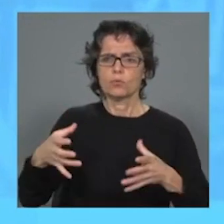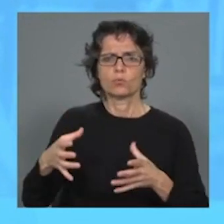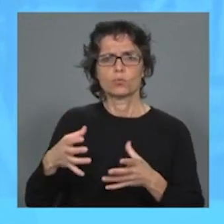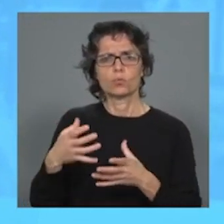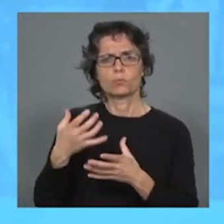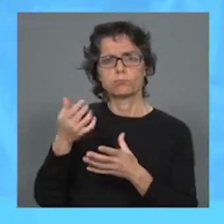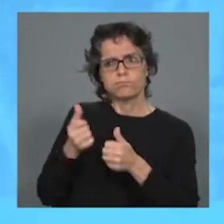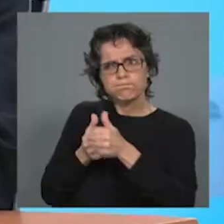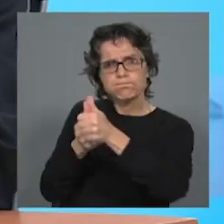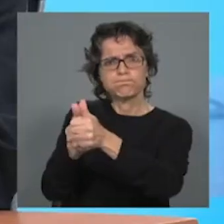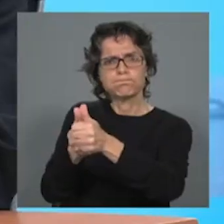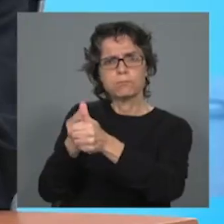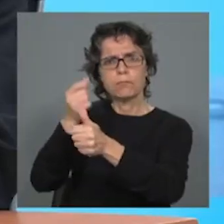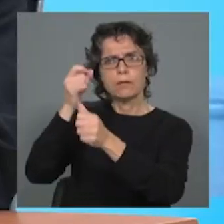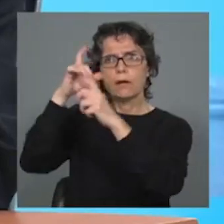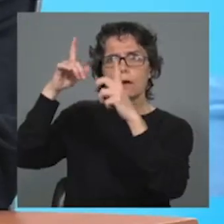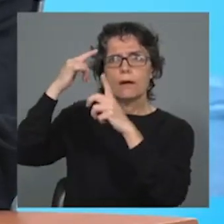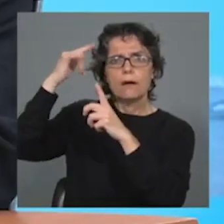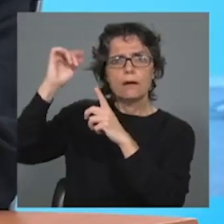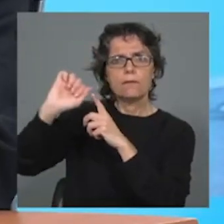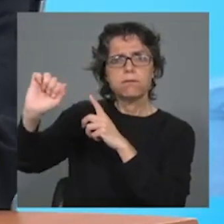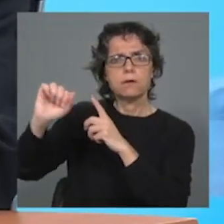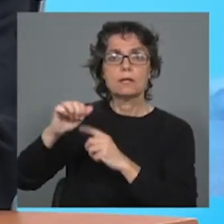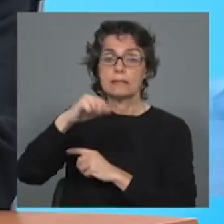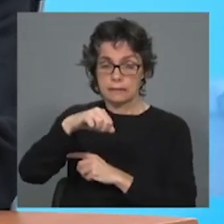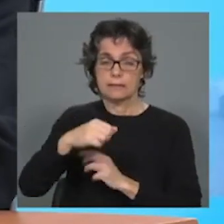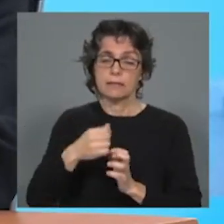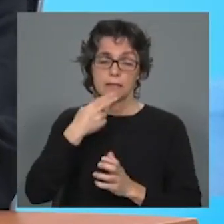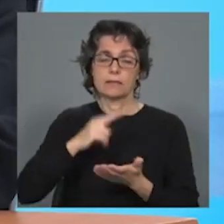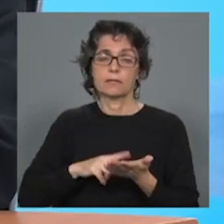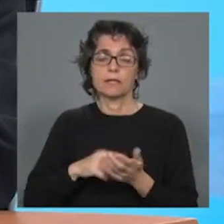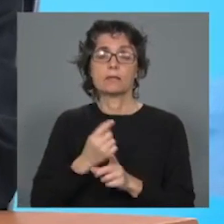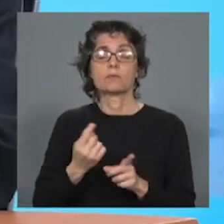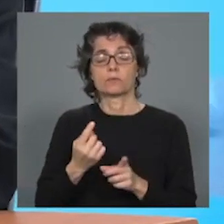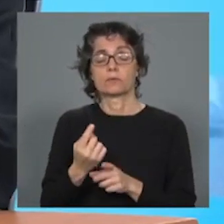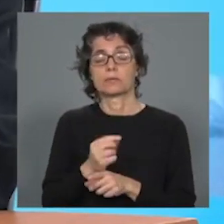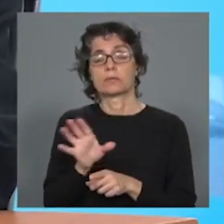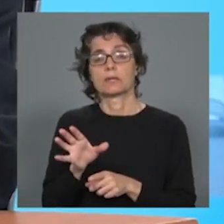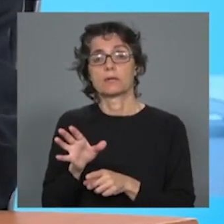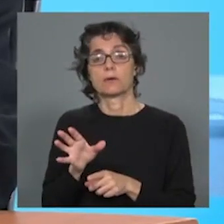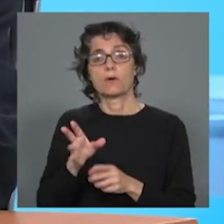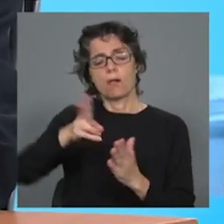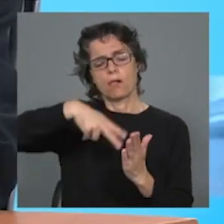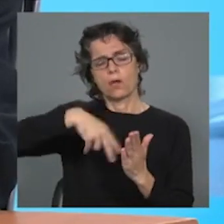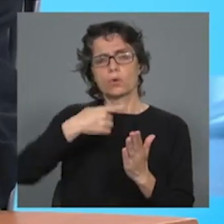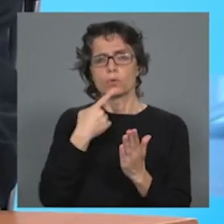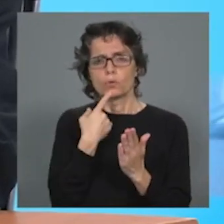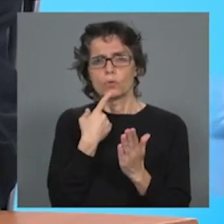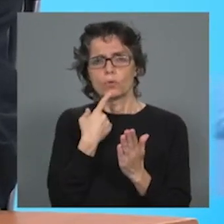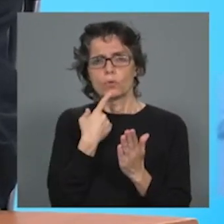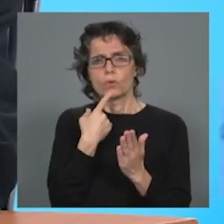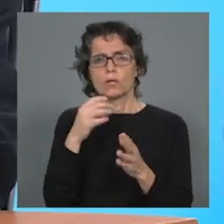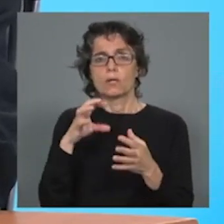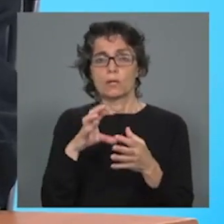ideal. É verdade. Até porque leram coisas a esse propósito. O grande